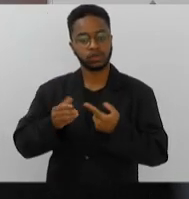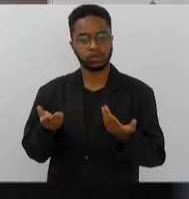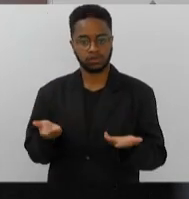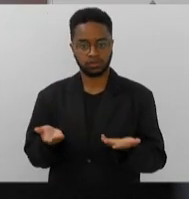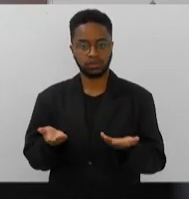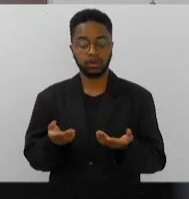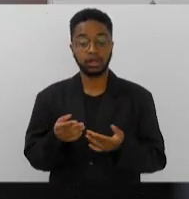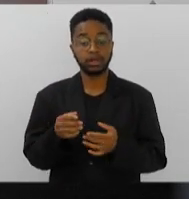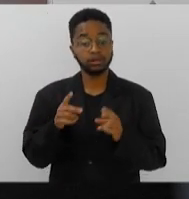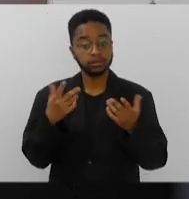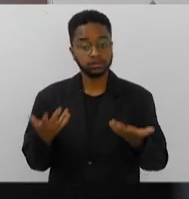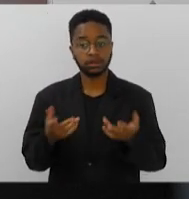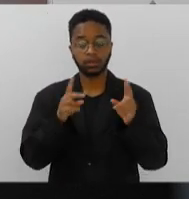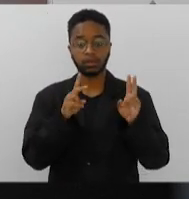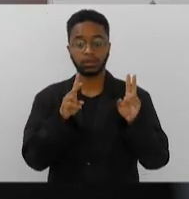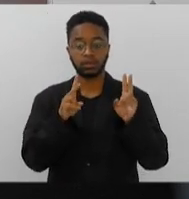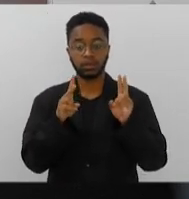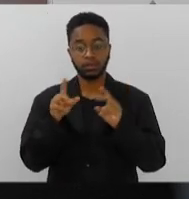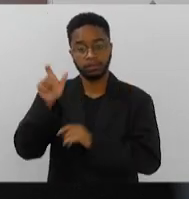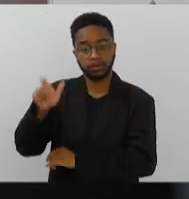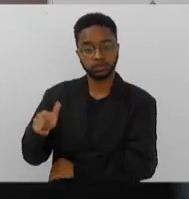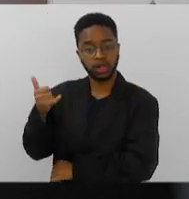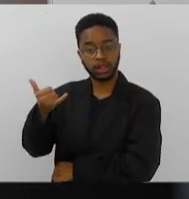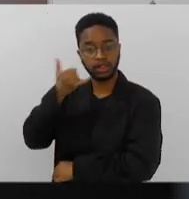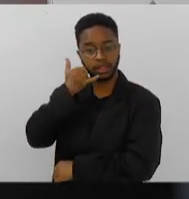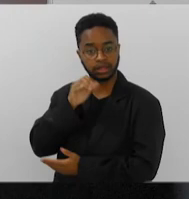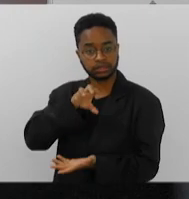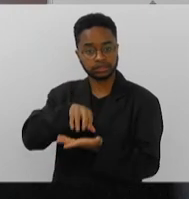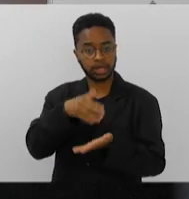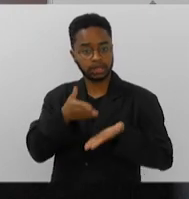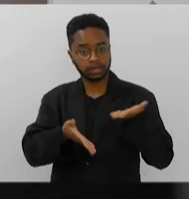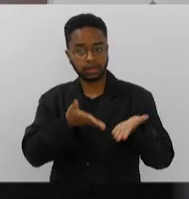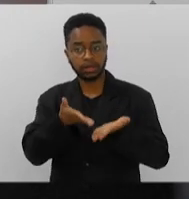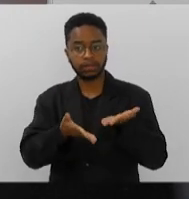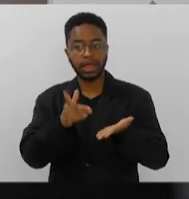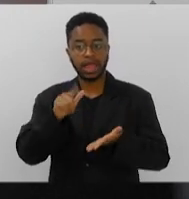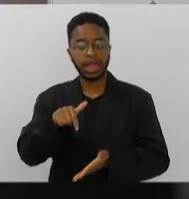E aí essa mãe liga para a central de atendimento e ela é a